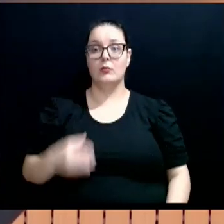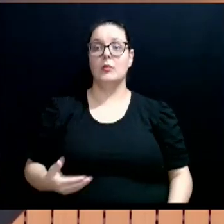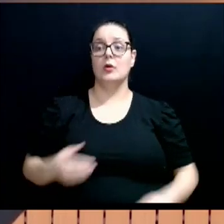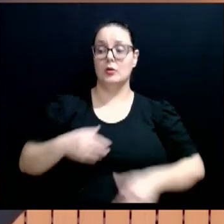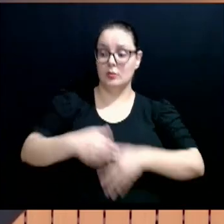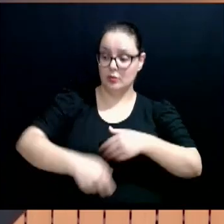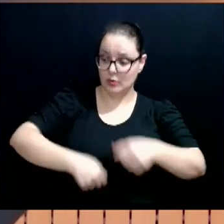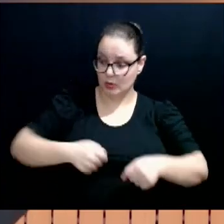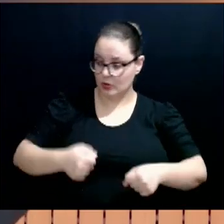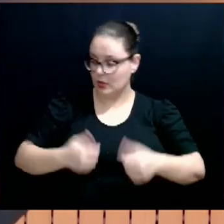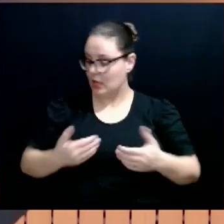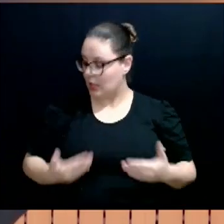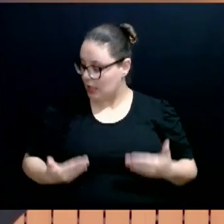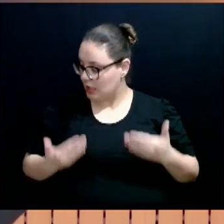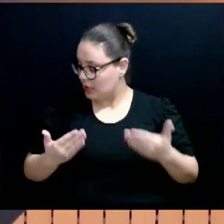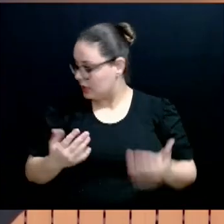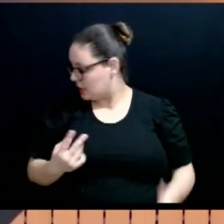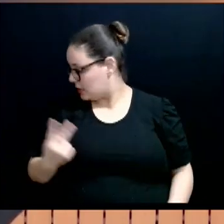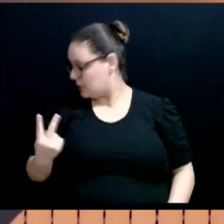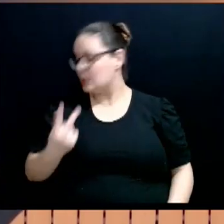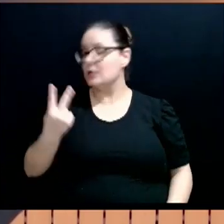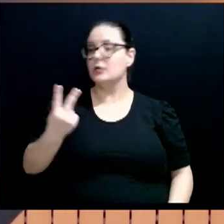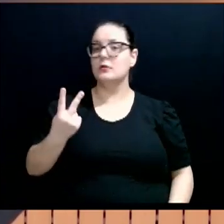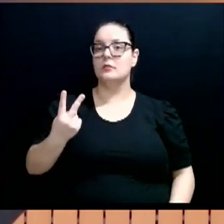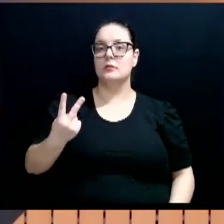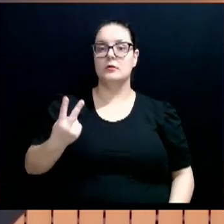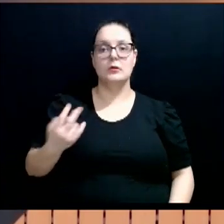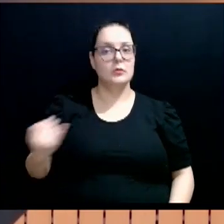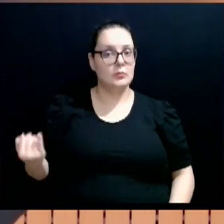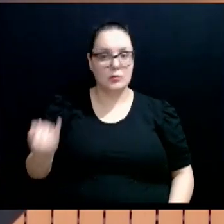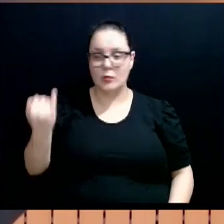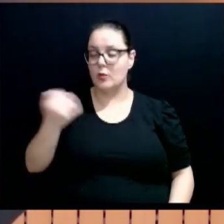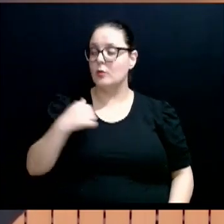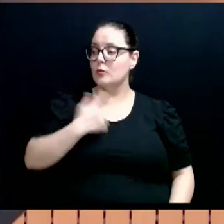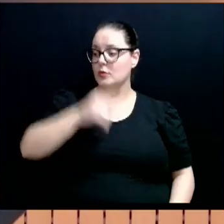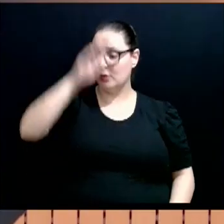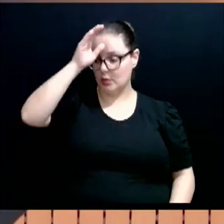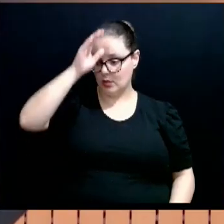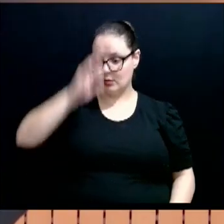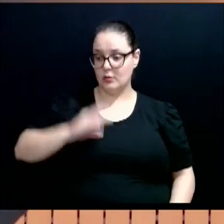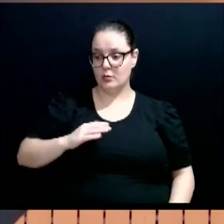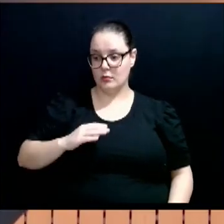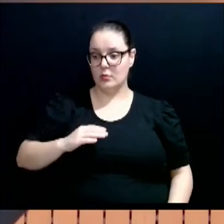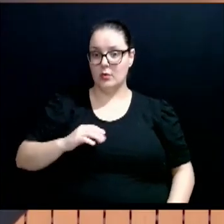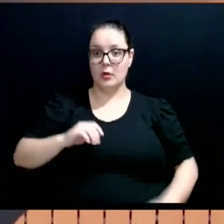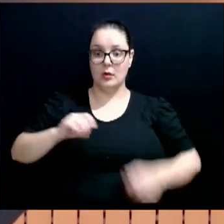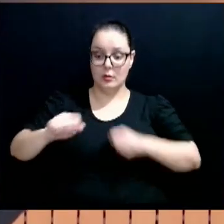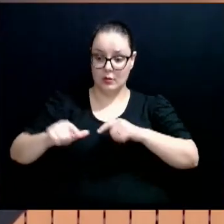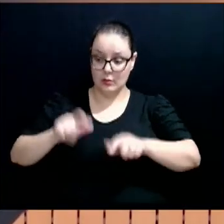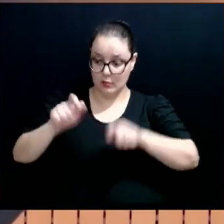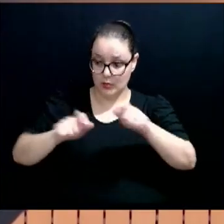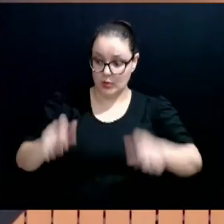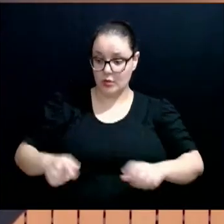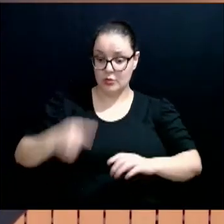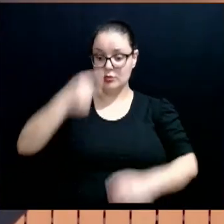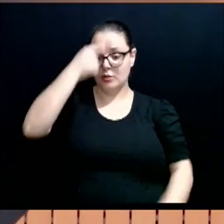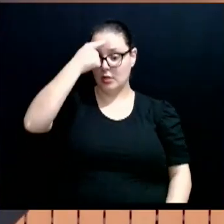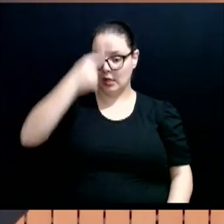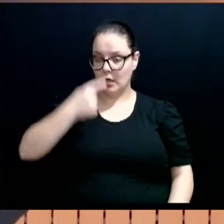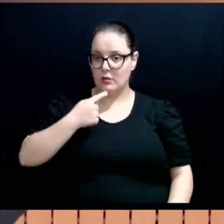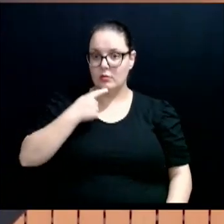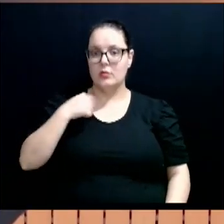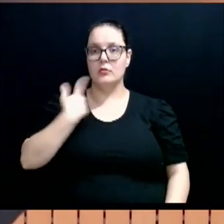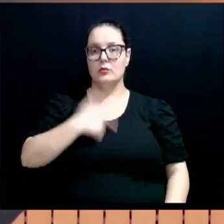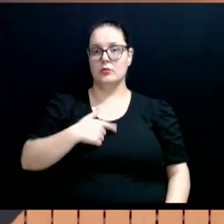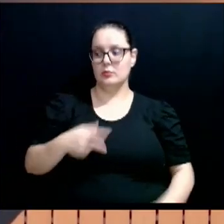traz esses valores inestimáveis para os nossos cidadãos e forma pessoas de caráter. A gente nota pela sua família, que é uma